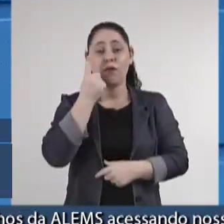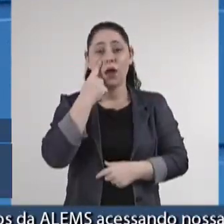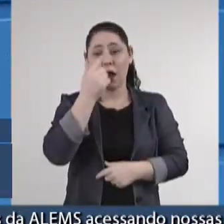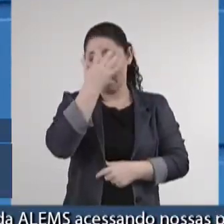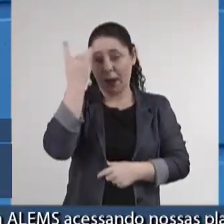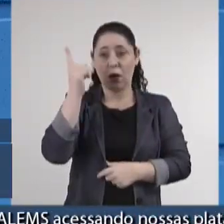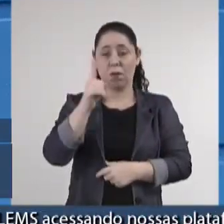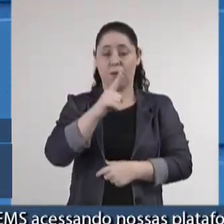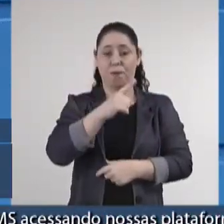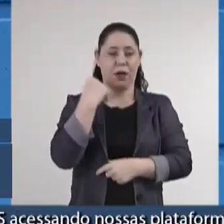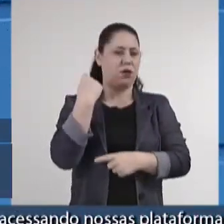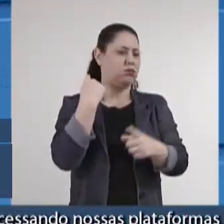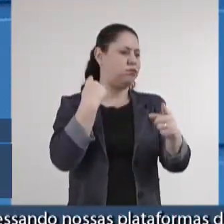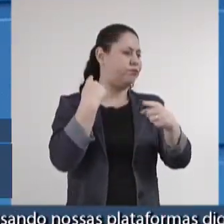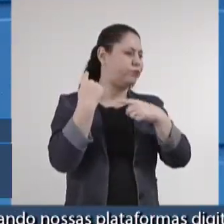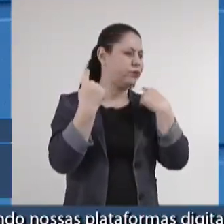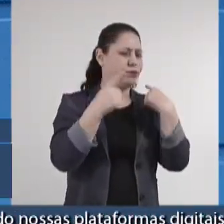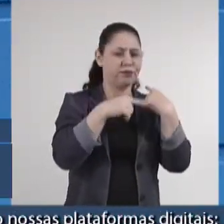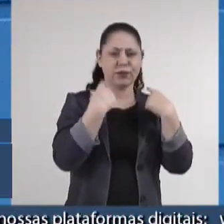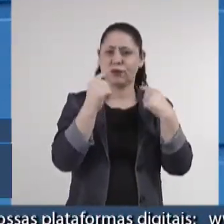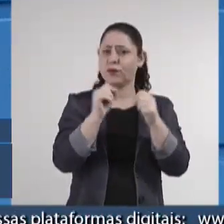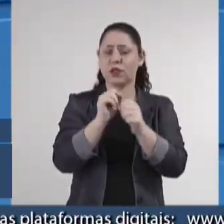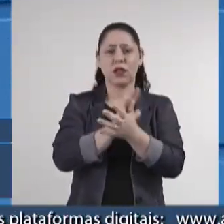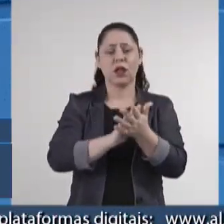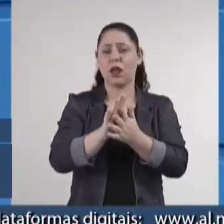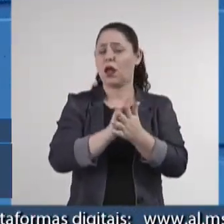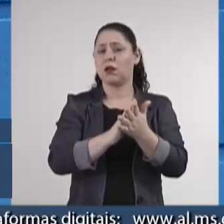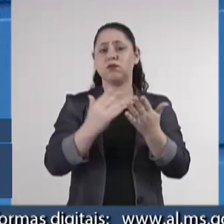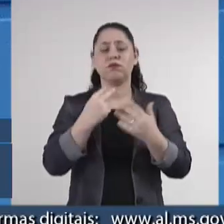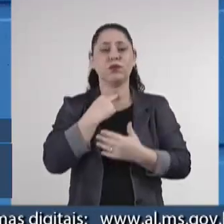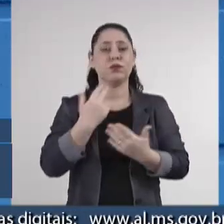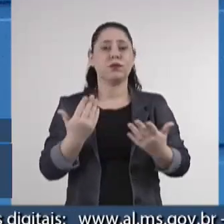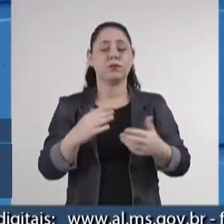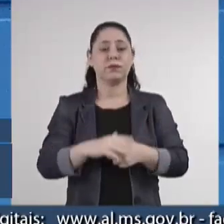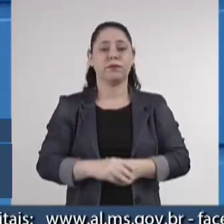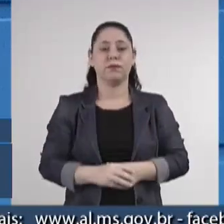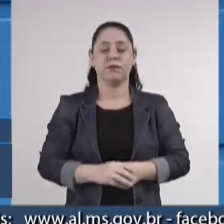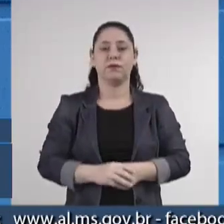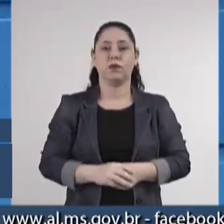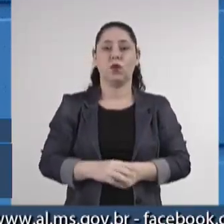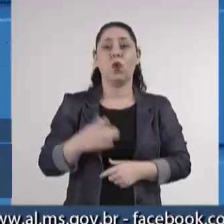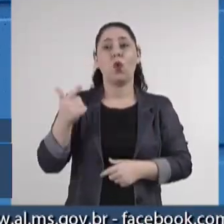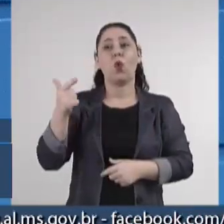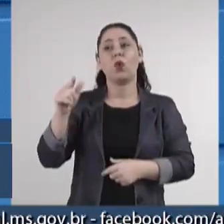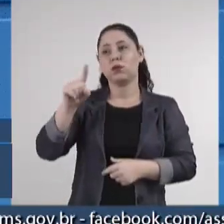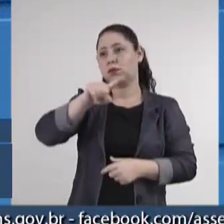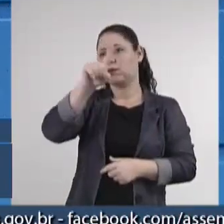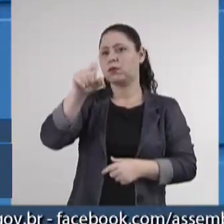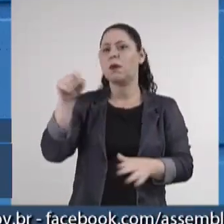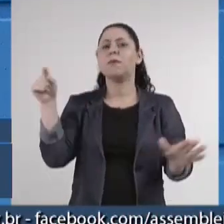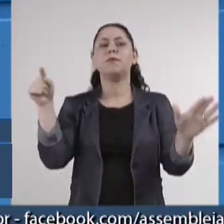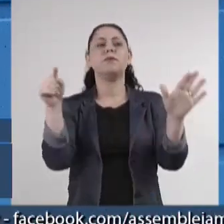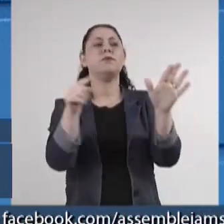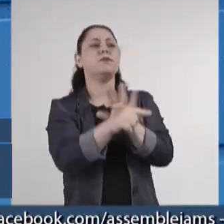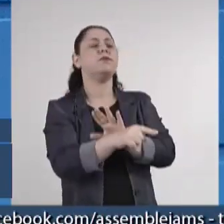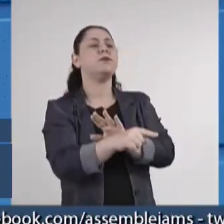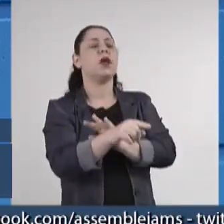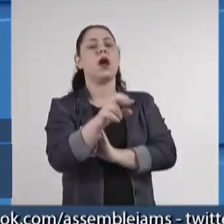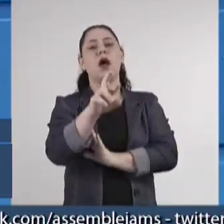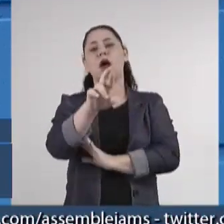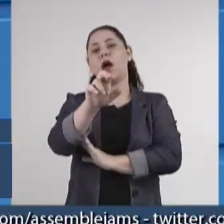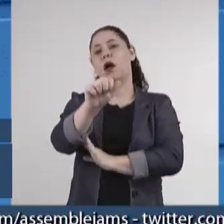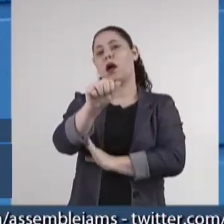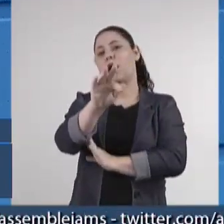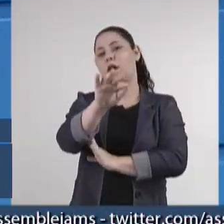as pessoas morrendo e nós não podendo fazer nada. Uma outra questão. Eu ontem perguntei para o Dr.